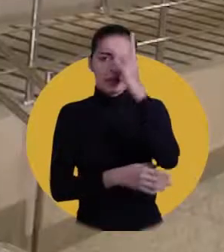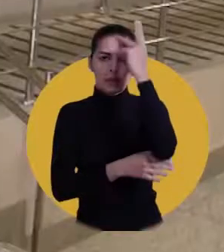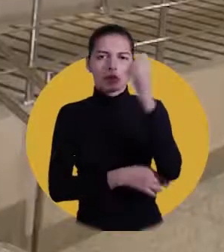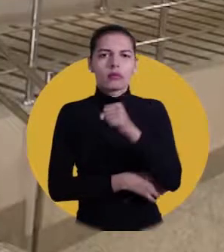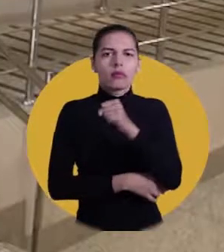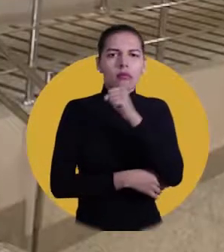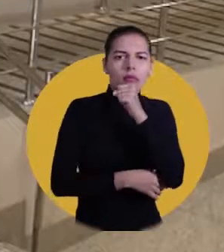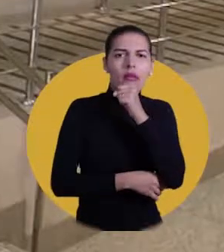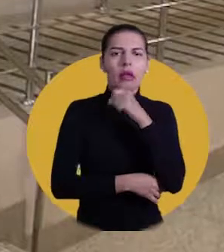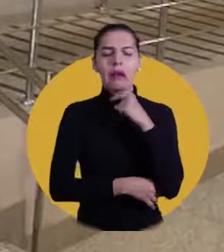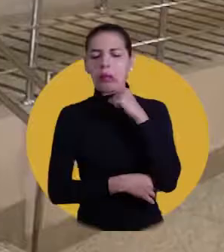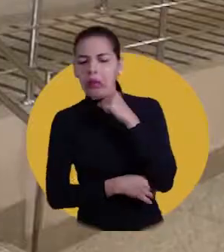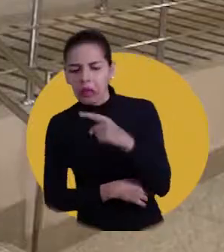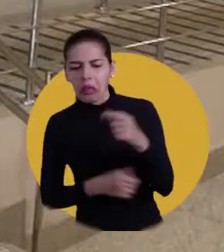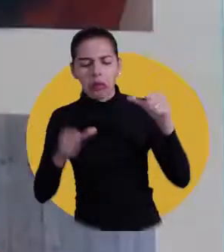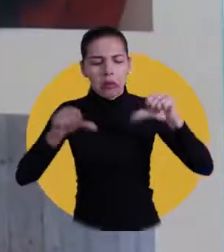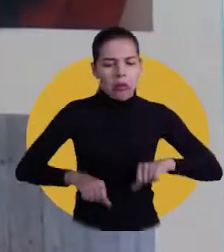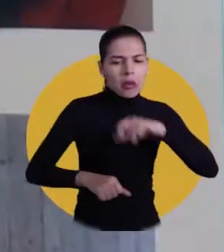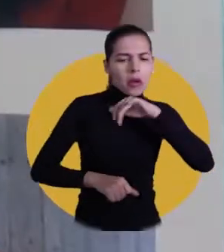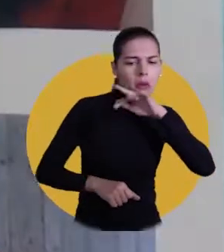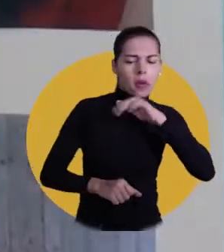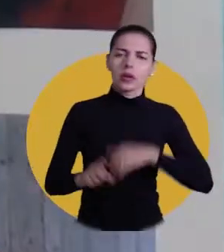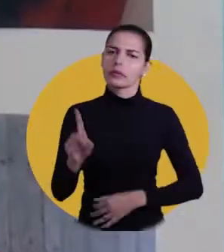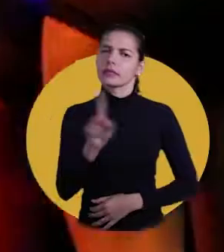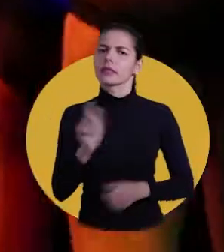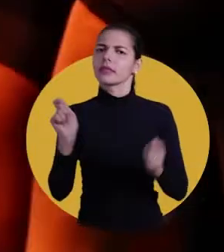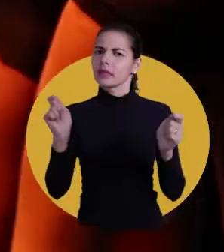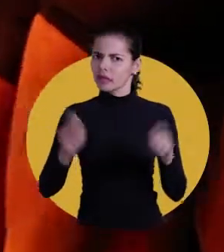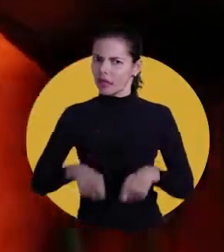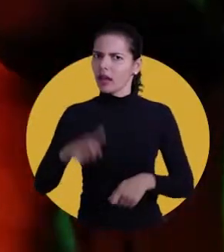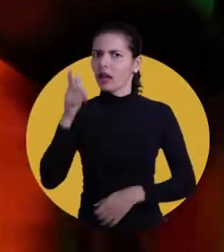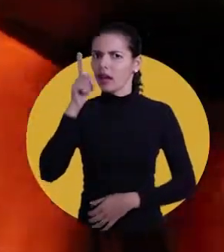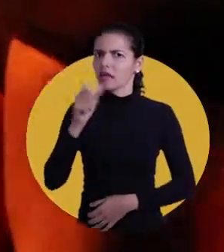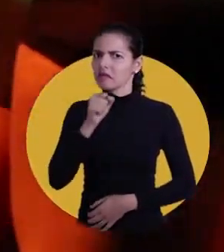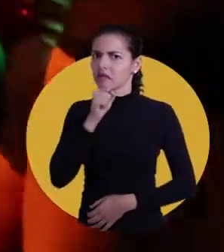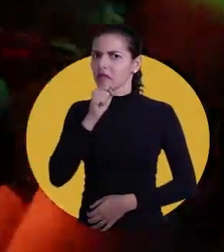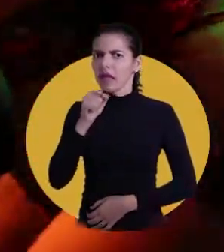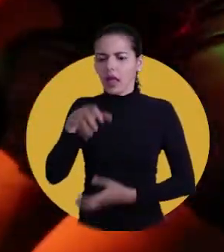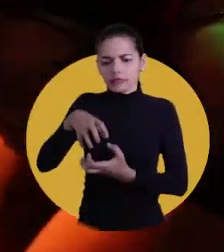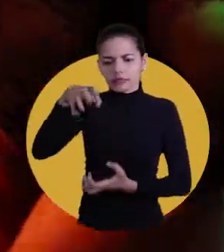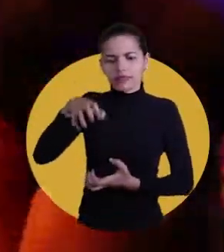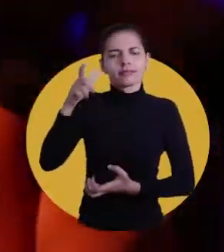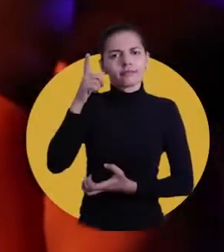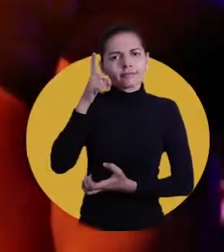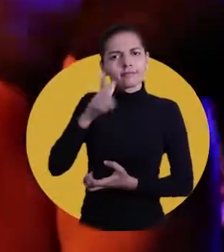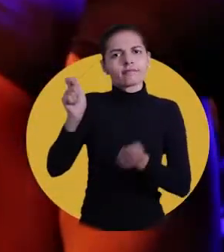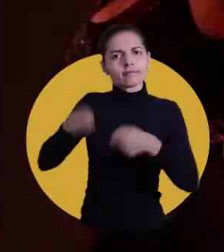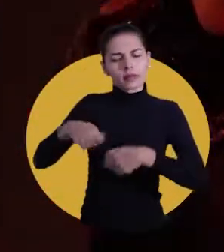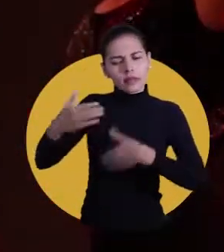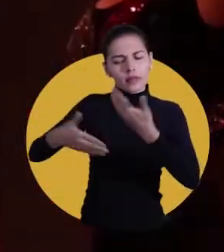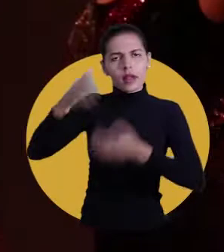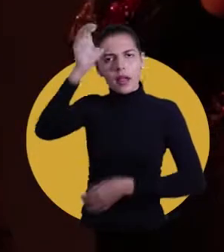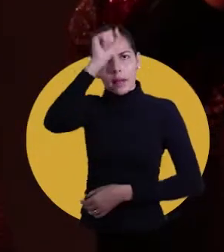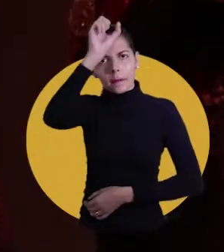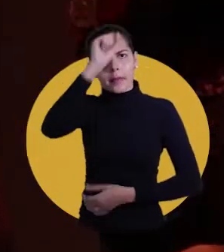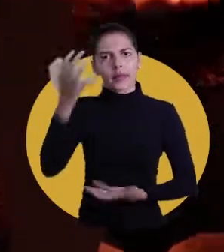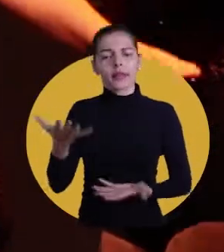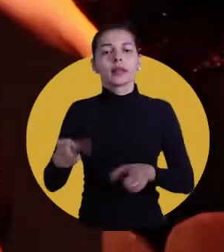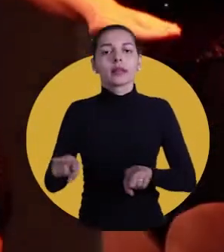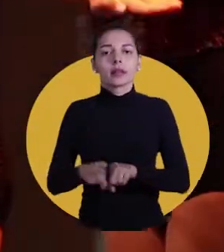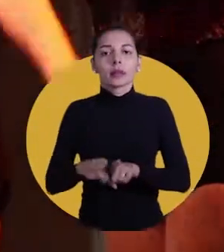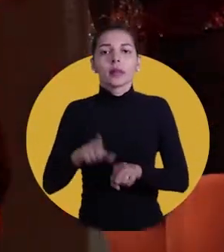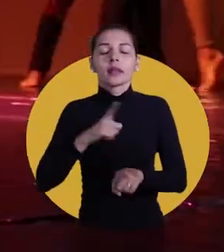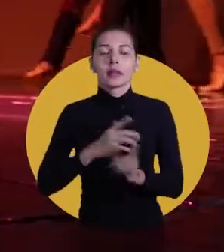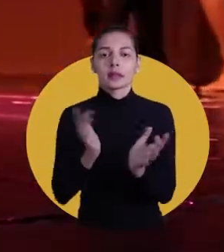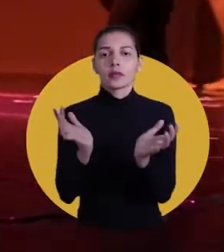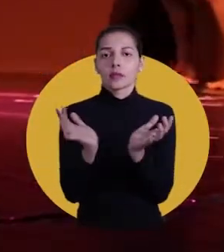dando condições que favorecem o aprendizado. Comemoramos também os 20 anos da Companhia de Dança no Ar, da Coordenação de Arte